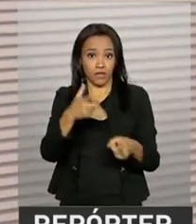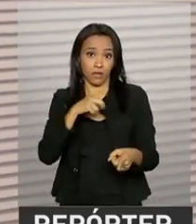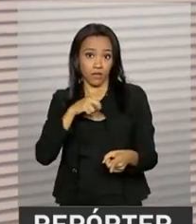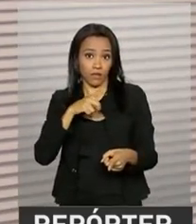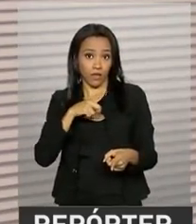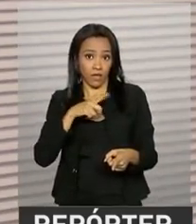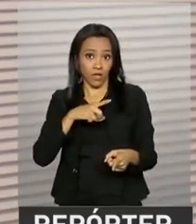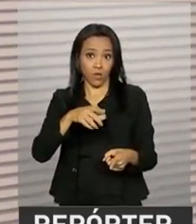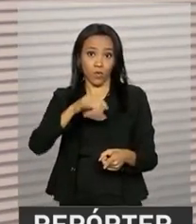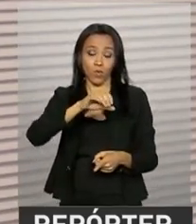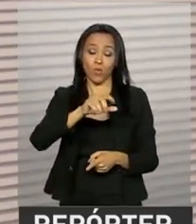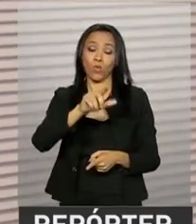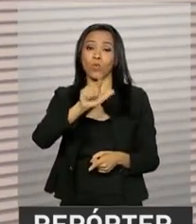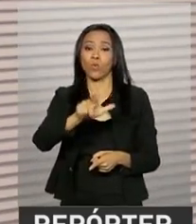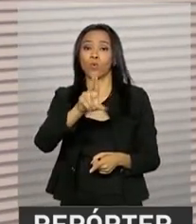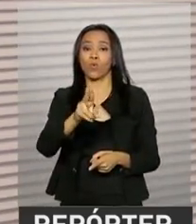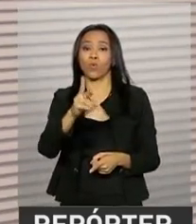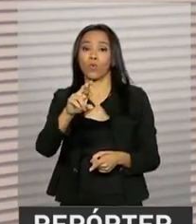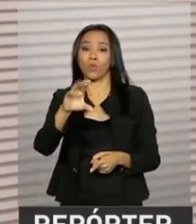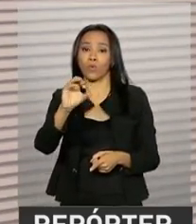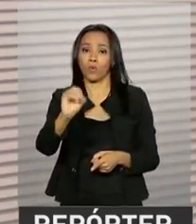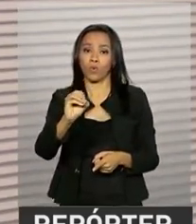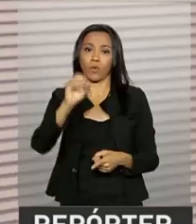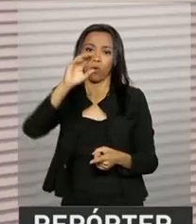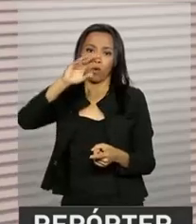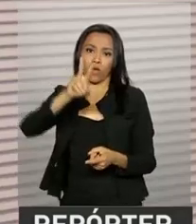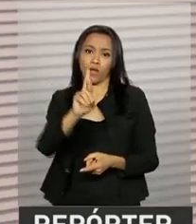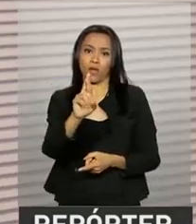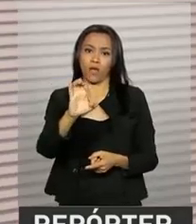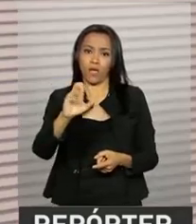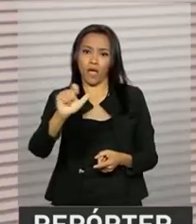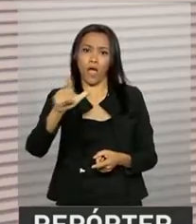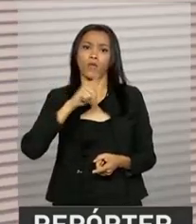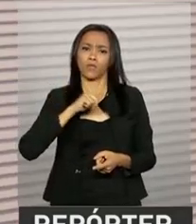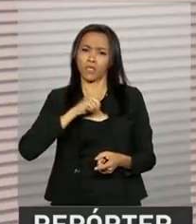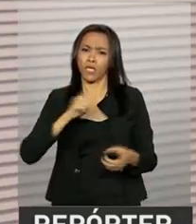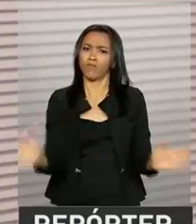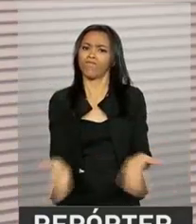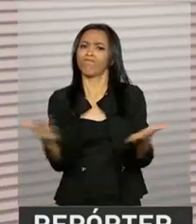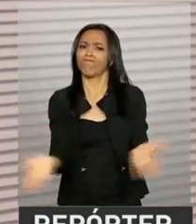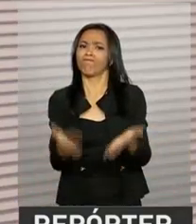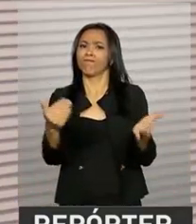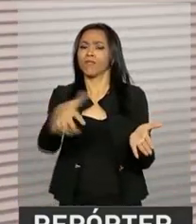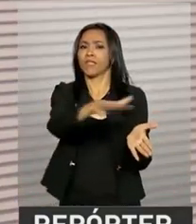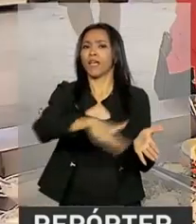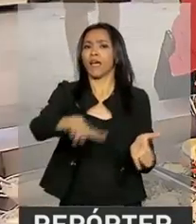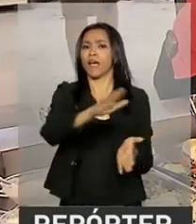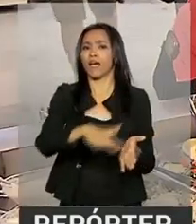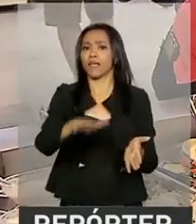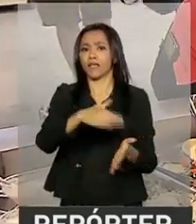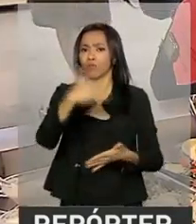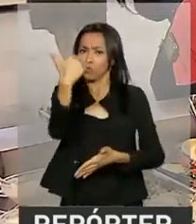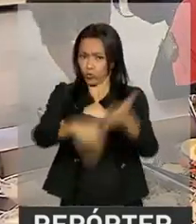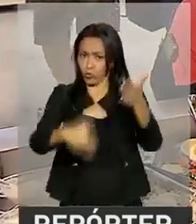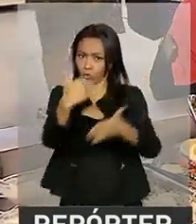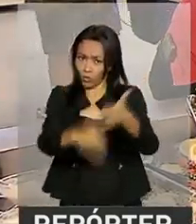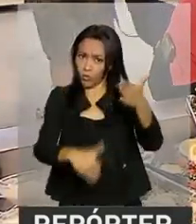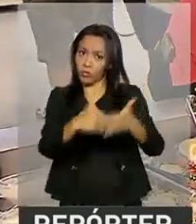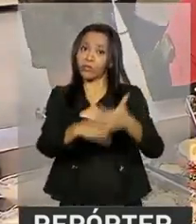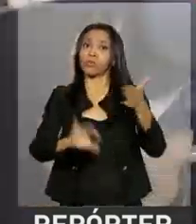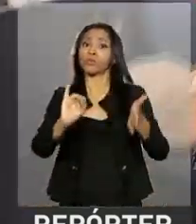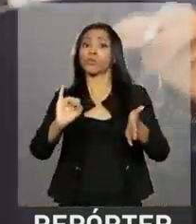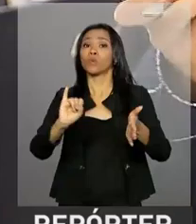real ela também tem uma um incentivo fiscal de até 4% o imposto de renda e os ganhos para os